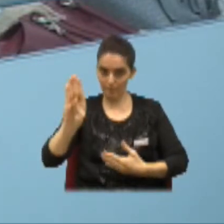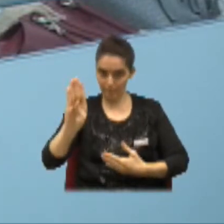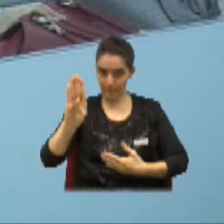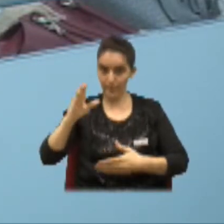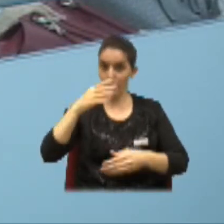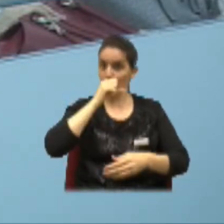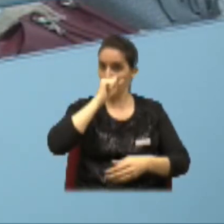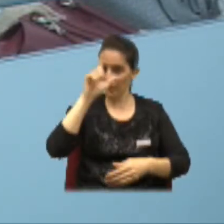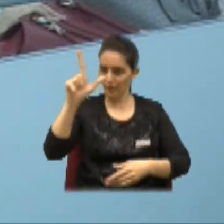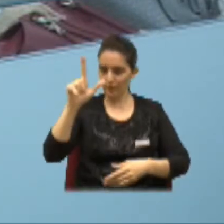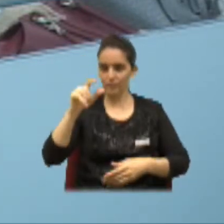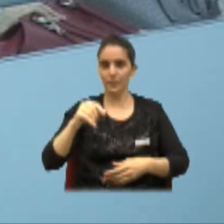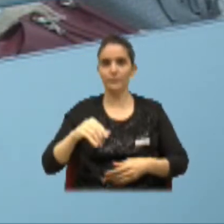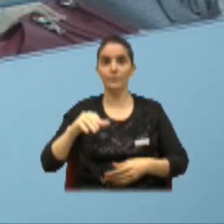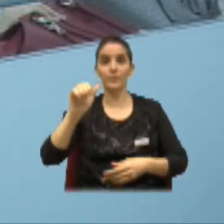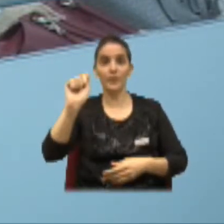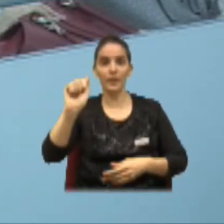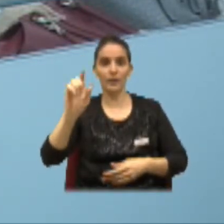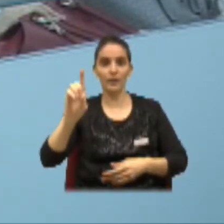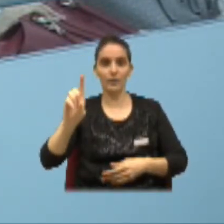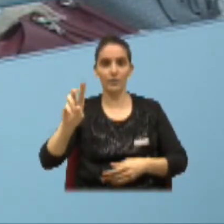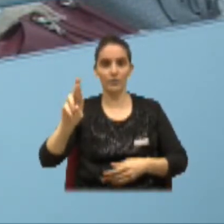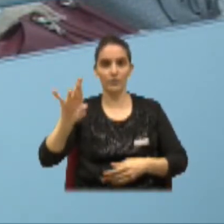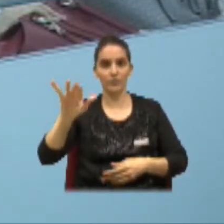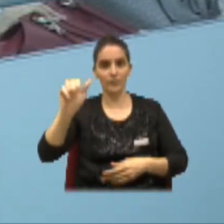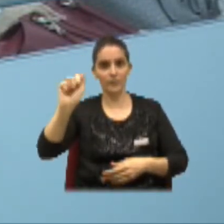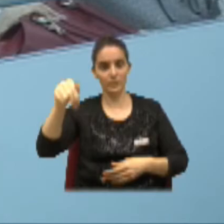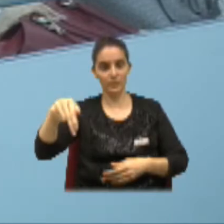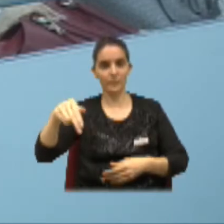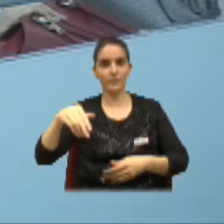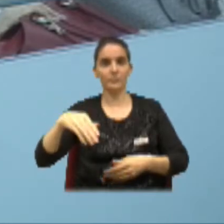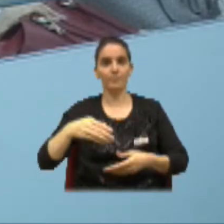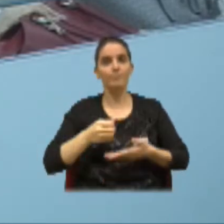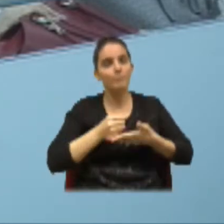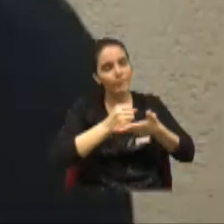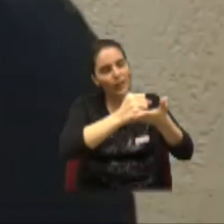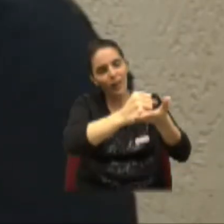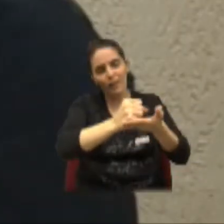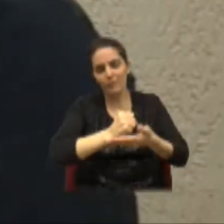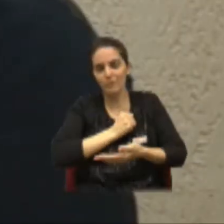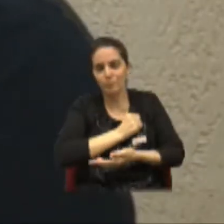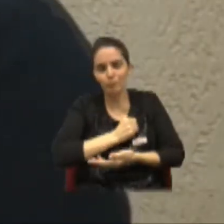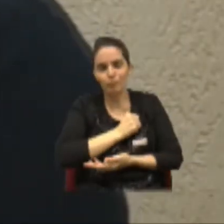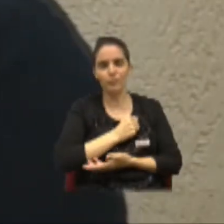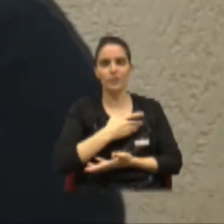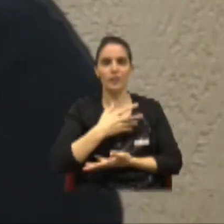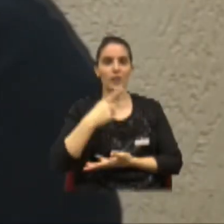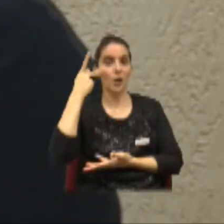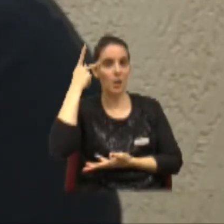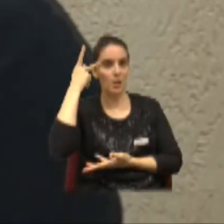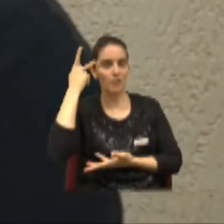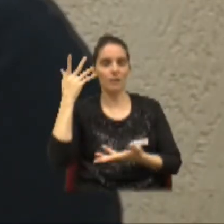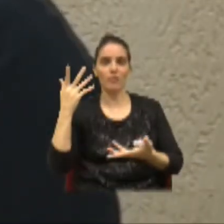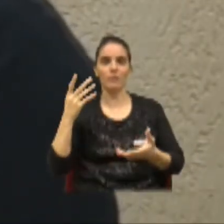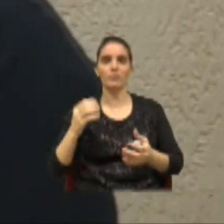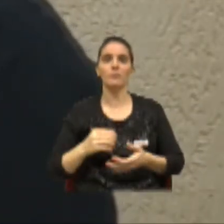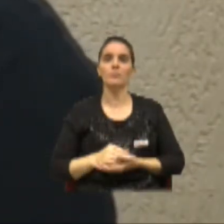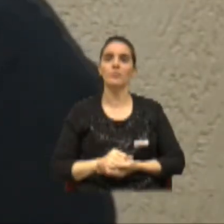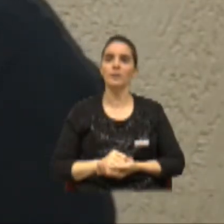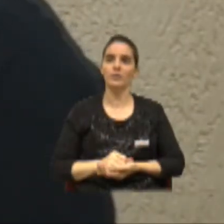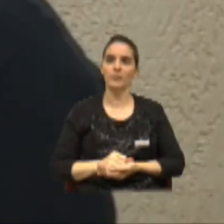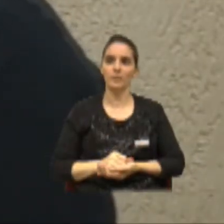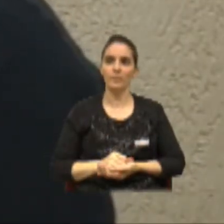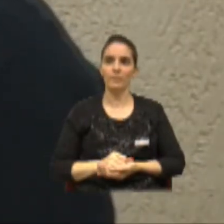meu agradecimento, doutora Audrey, para São Paulo e também para o doutor Oséias e todo o corpo diretivo da nossa casa, do qual eu tenho tanto orgulho